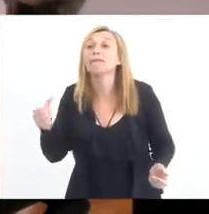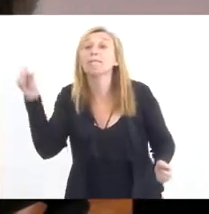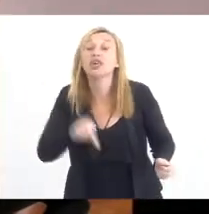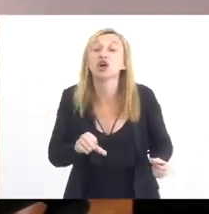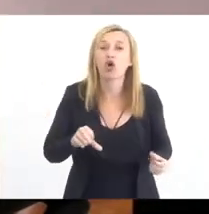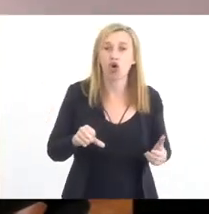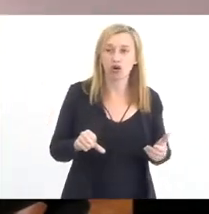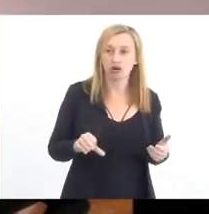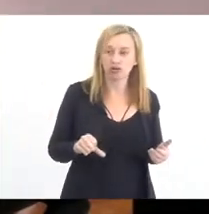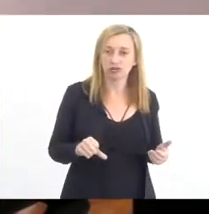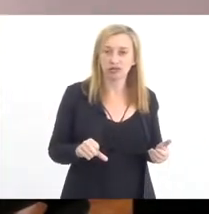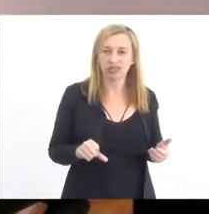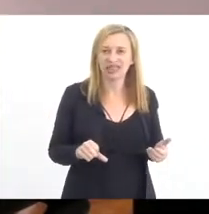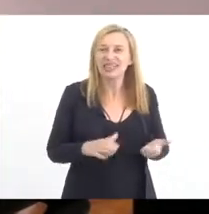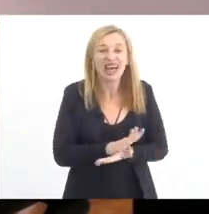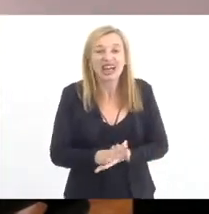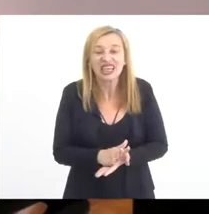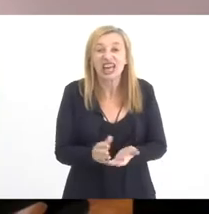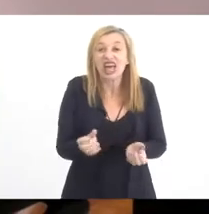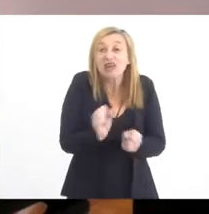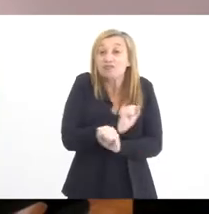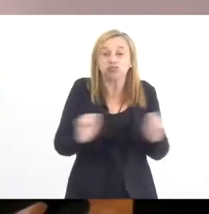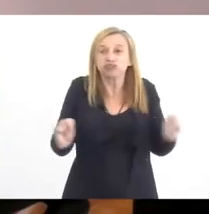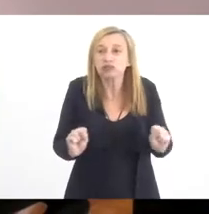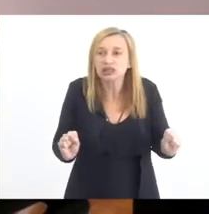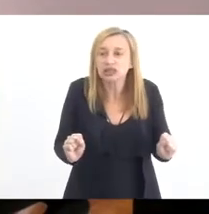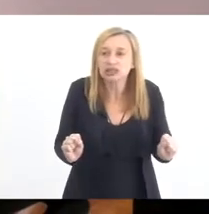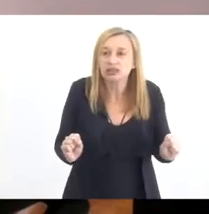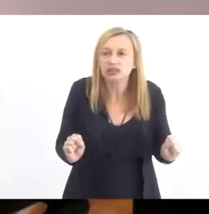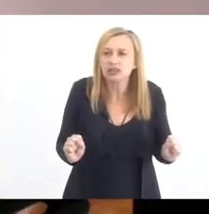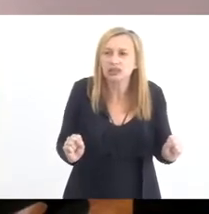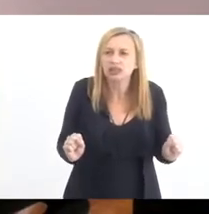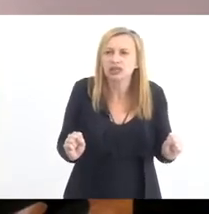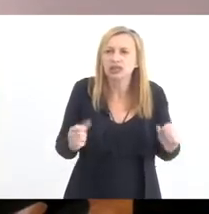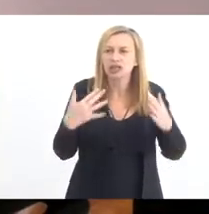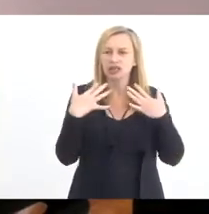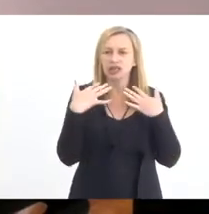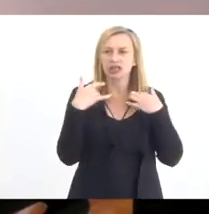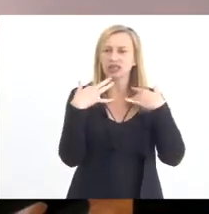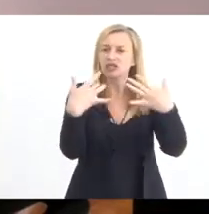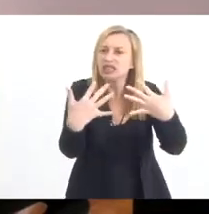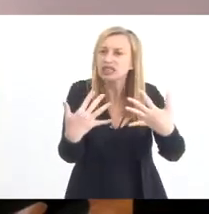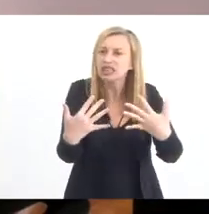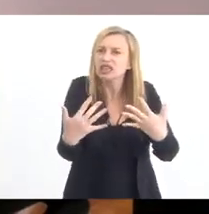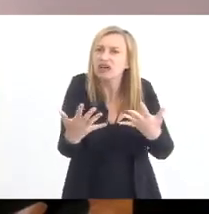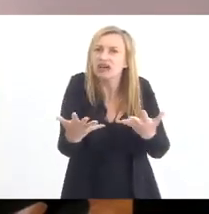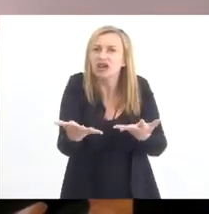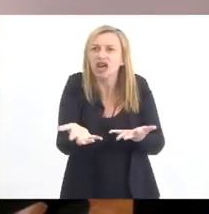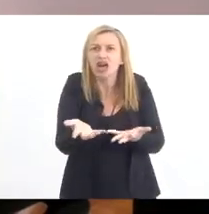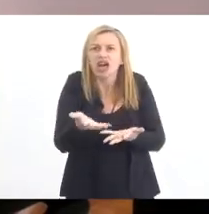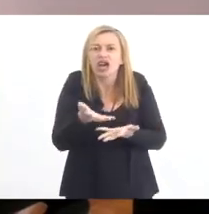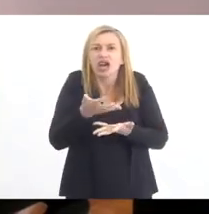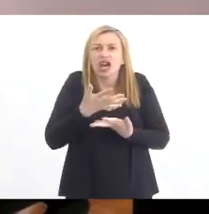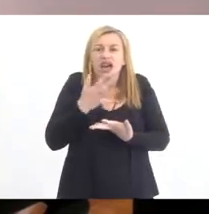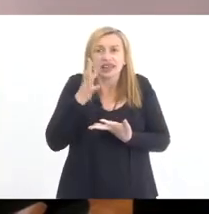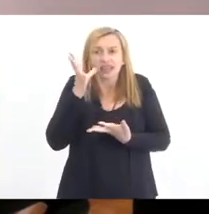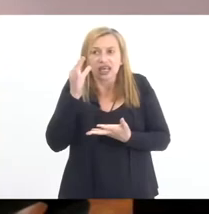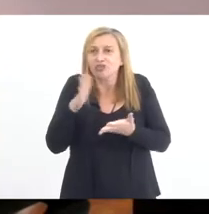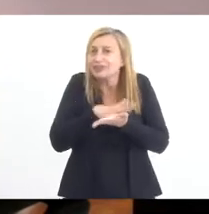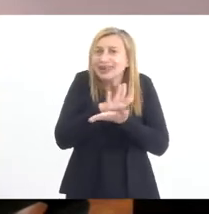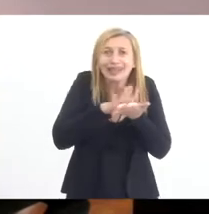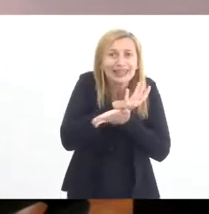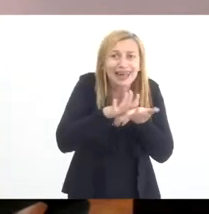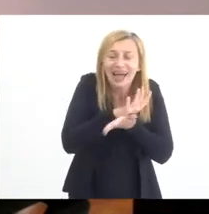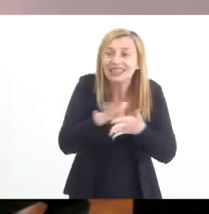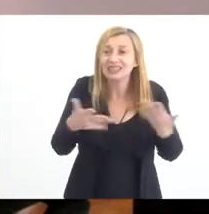É impossível. Eu estou achando isso aqui impressionante. Não tem nada. O